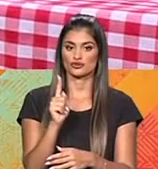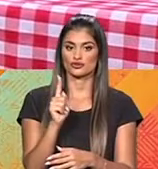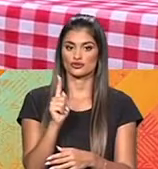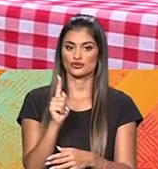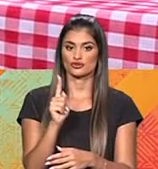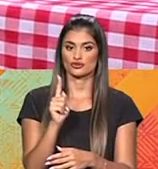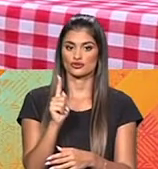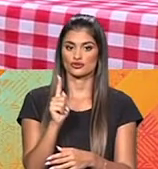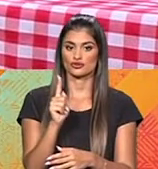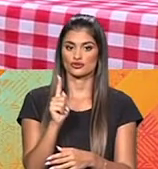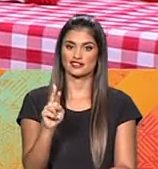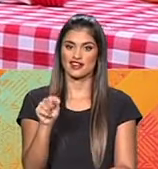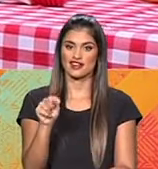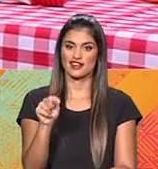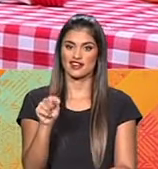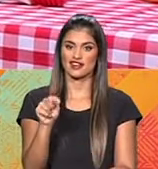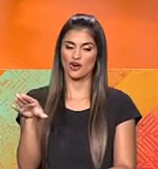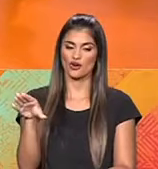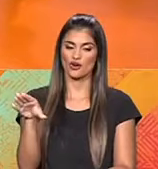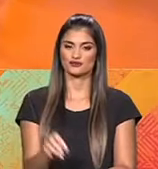Alex Novak.